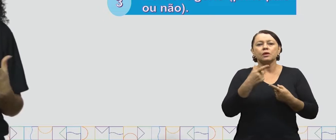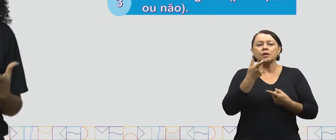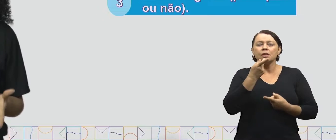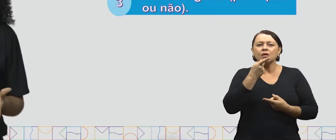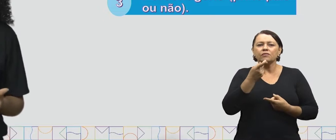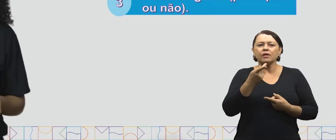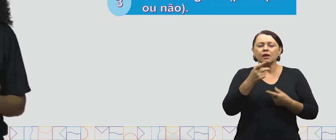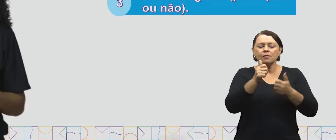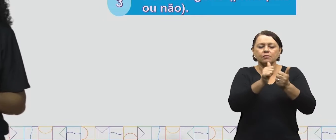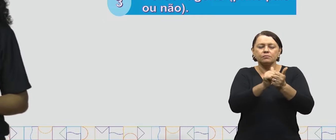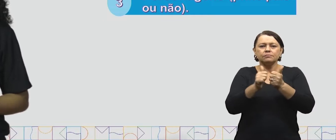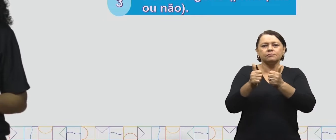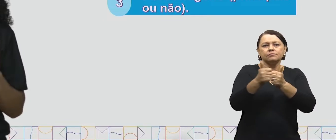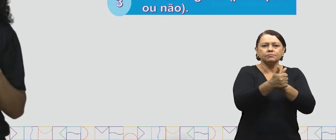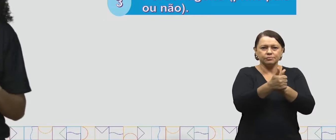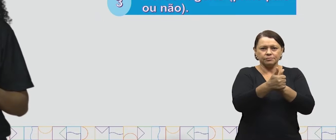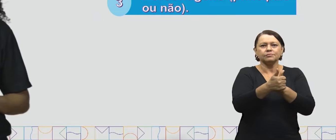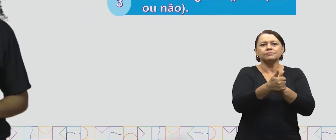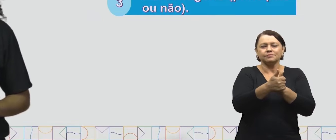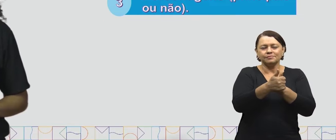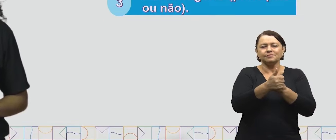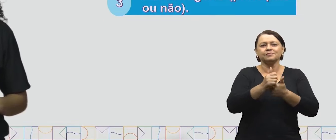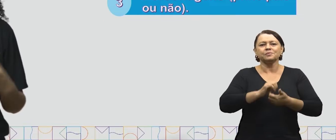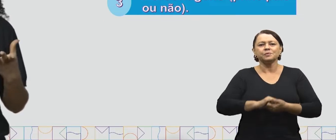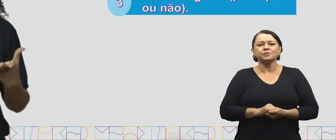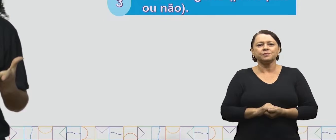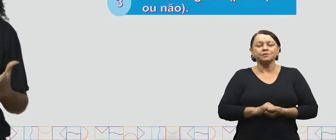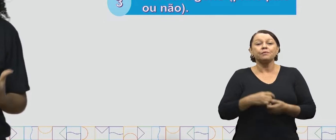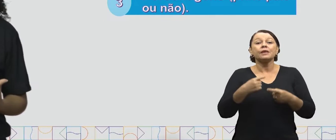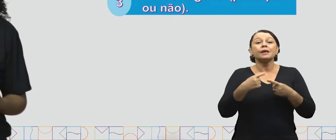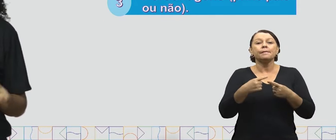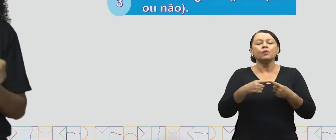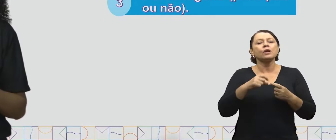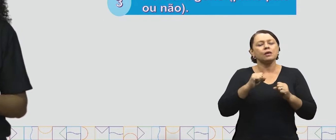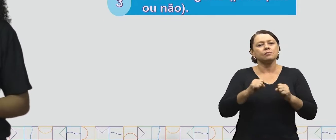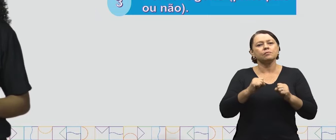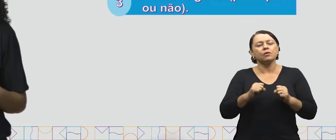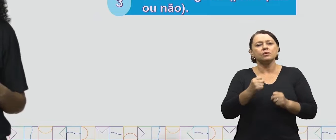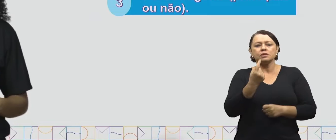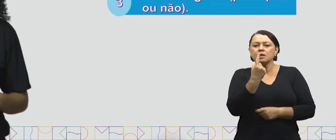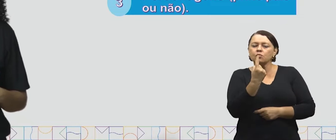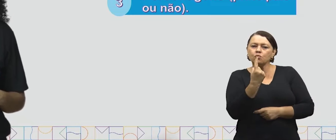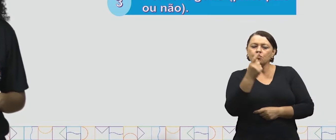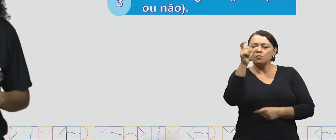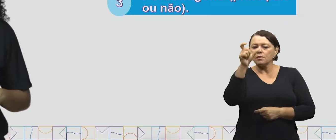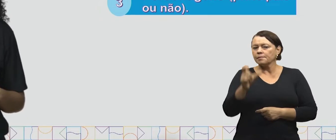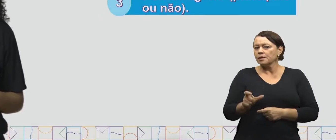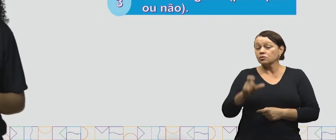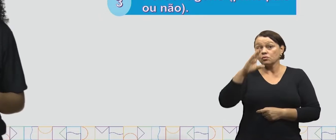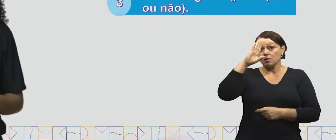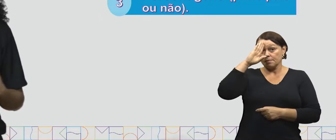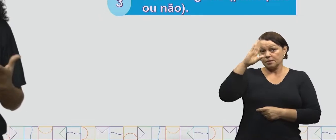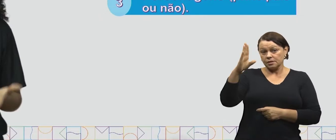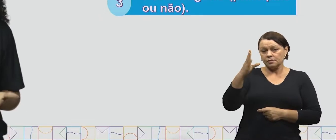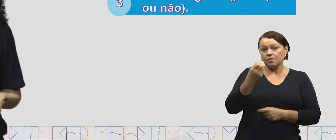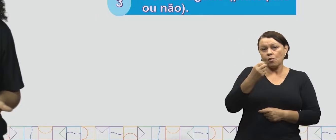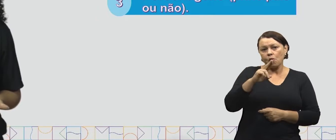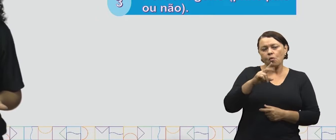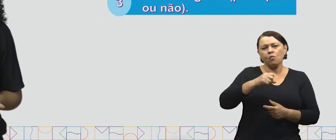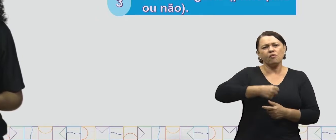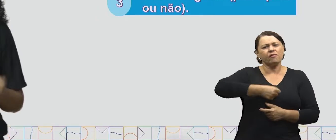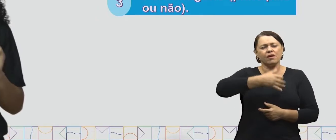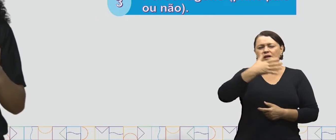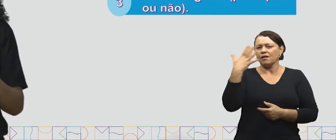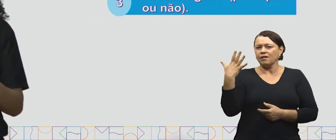de protagonista ou protagonistas. Isso porque pode ser apenas uma personagem principal, ou mais